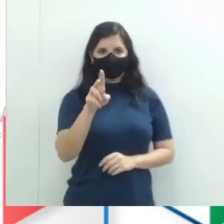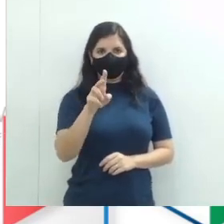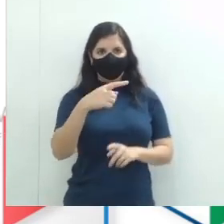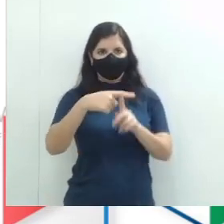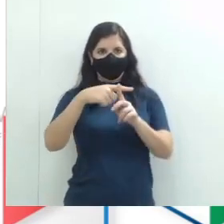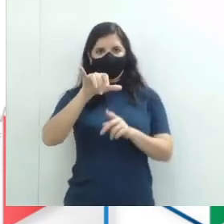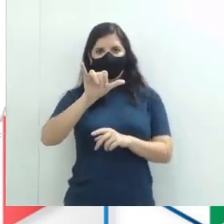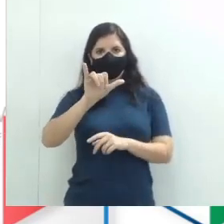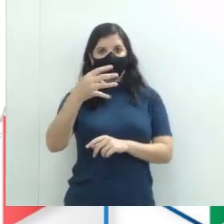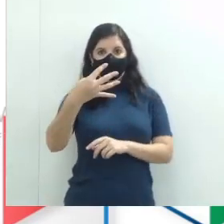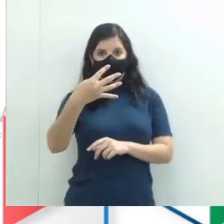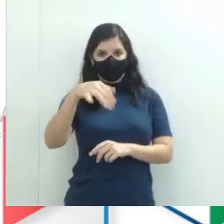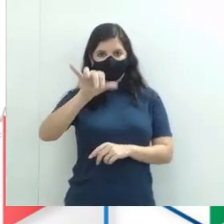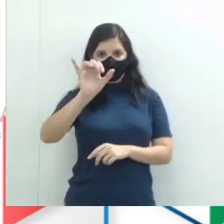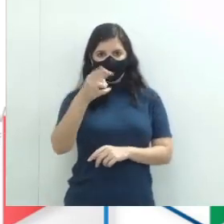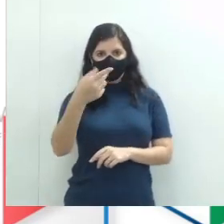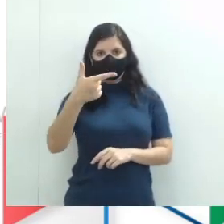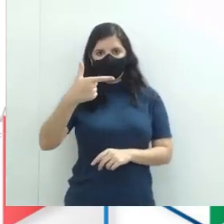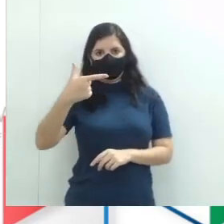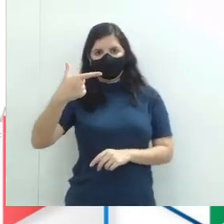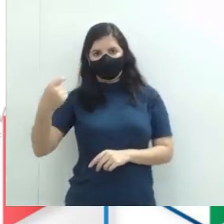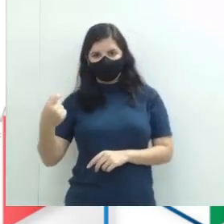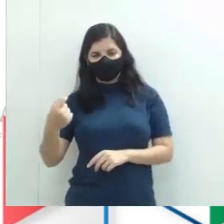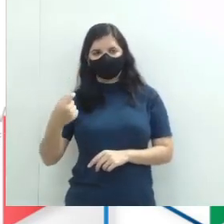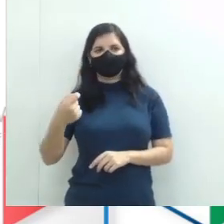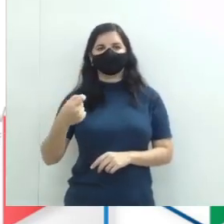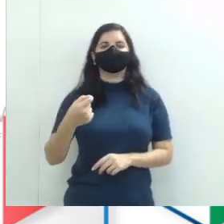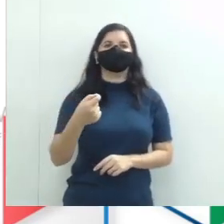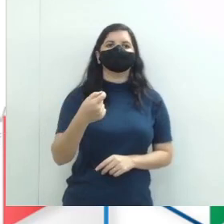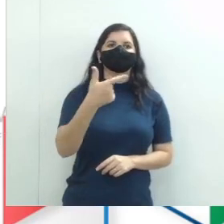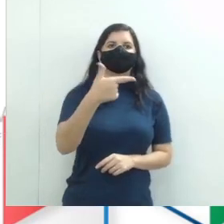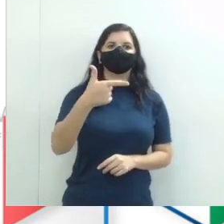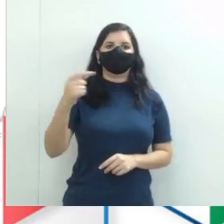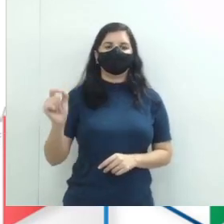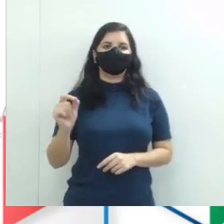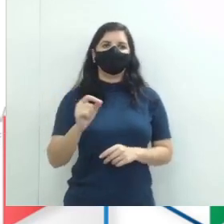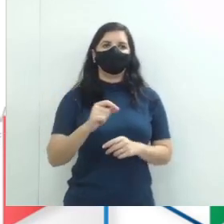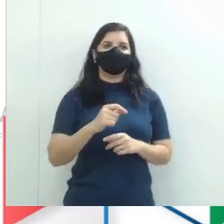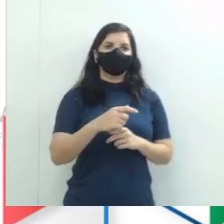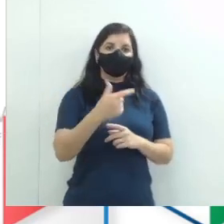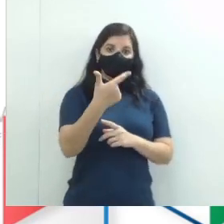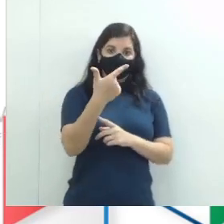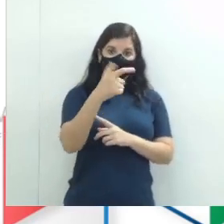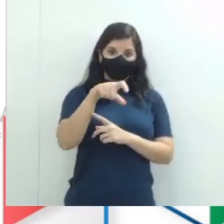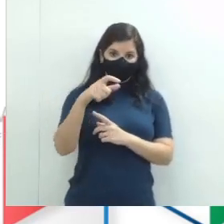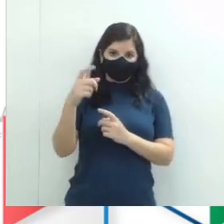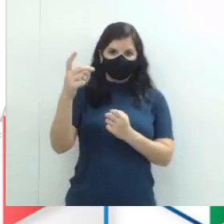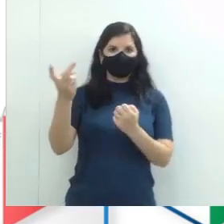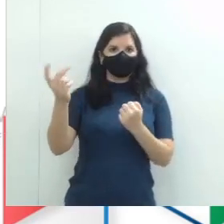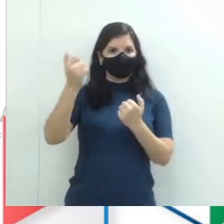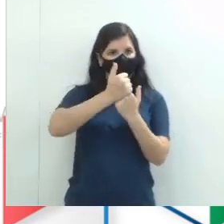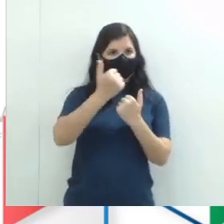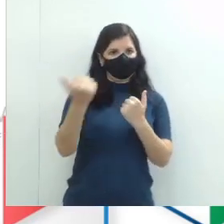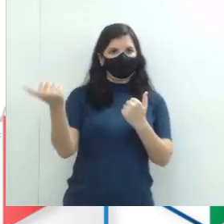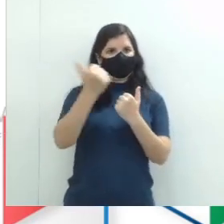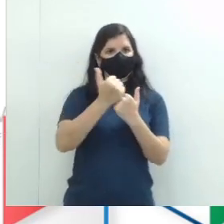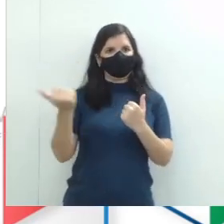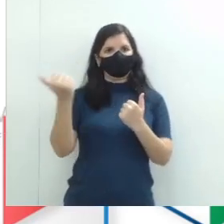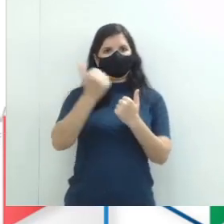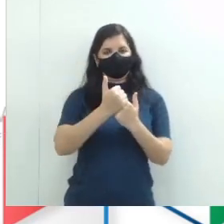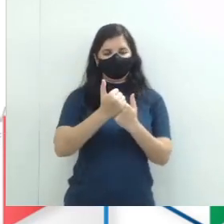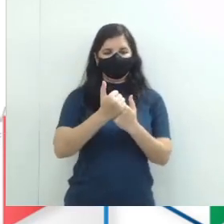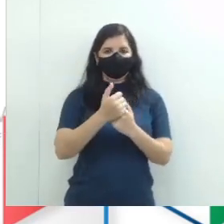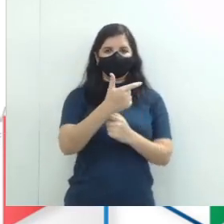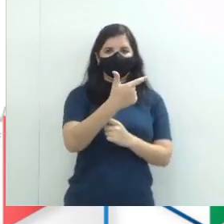2x mais 4y é igual a 220. Mas 2x não é 2 vezes x? Então, vou substituir